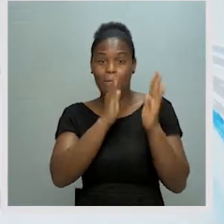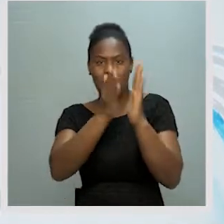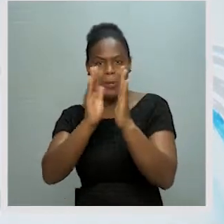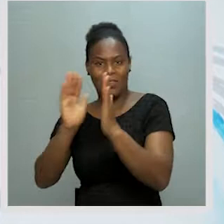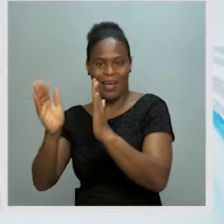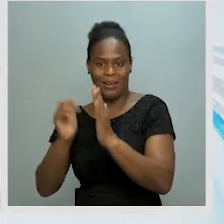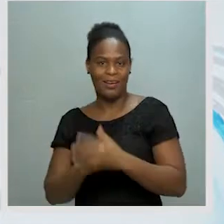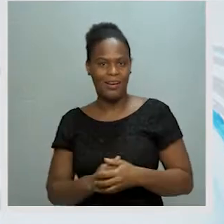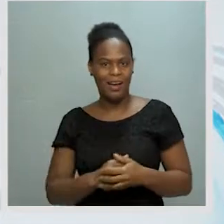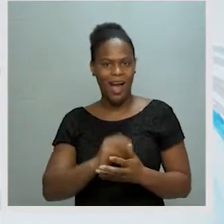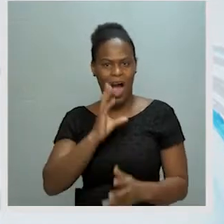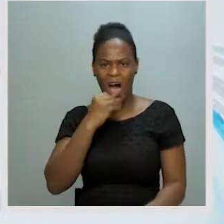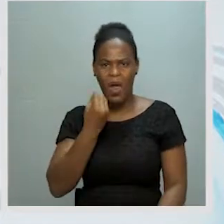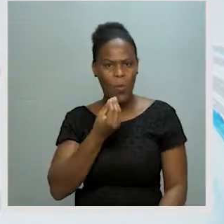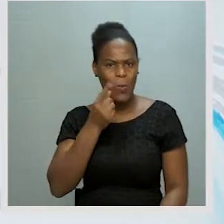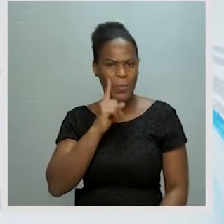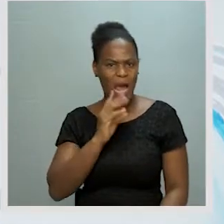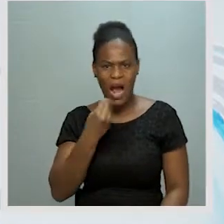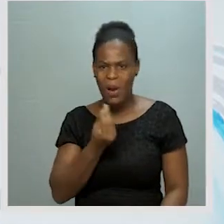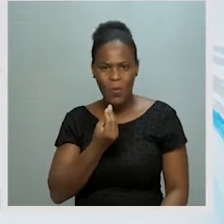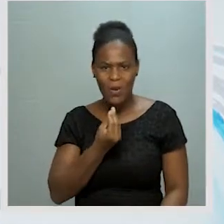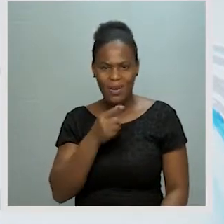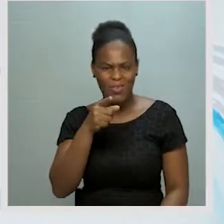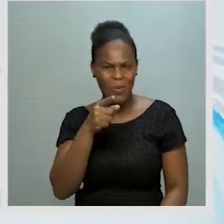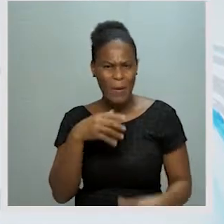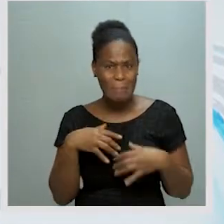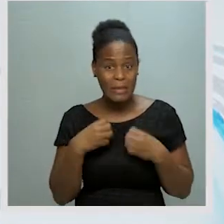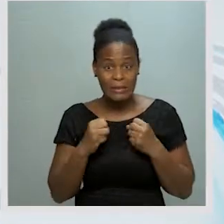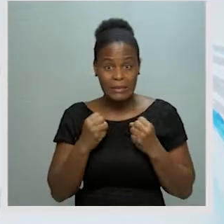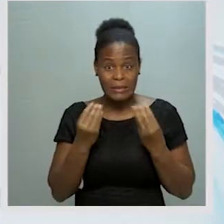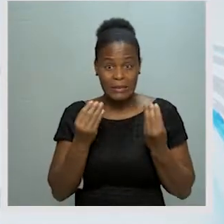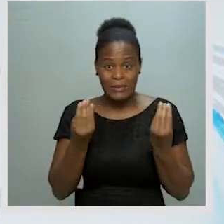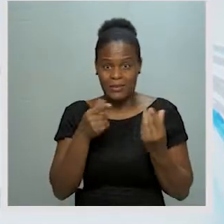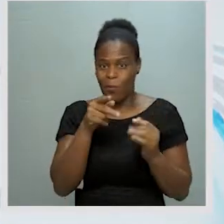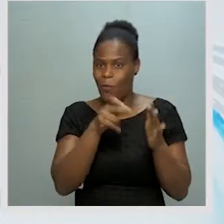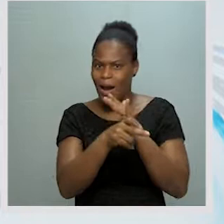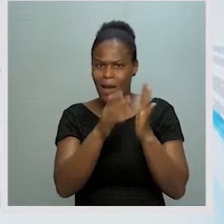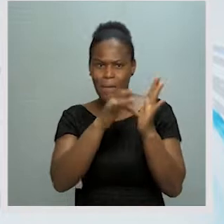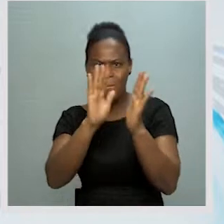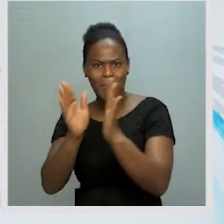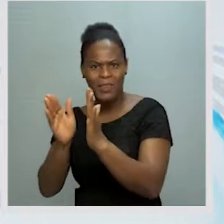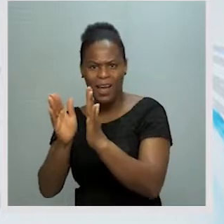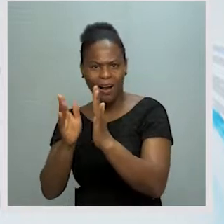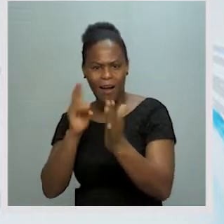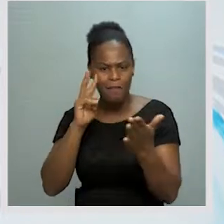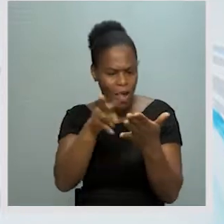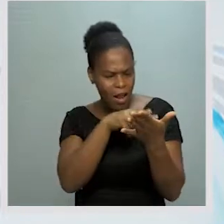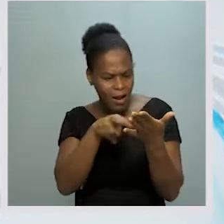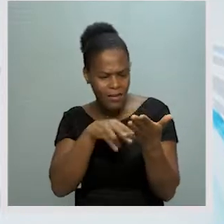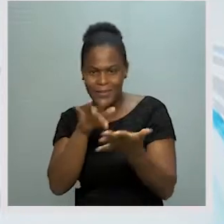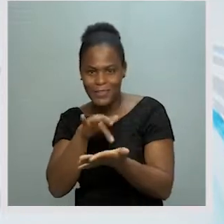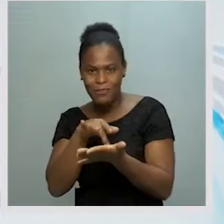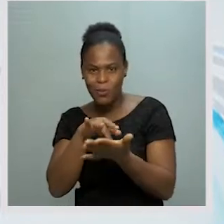Alunos, alunas, não tenham medo de irem à biblioteca. Não tenham medo de irem consultarem